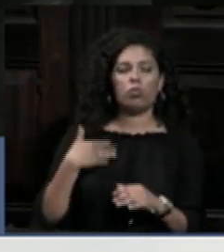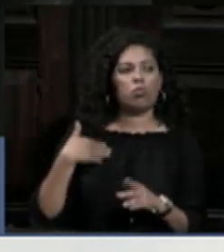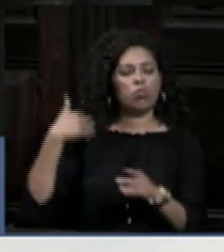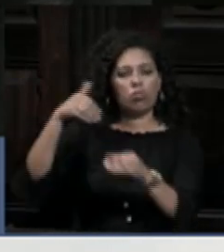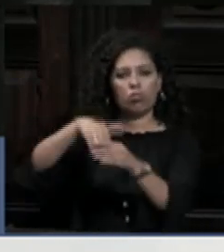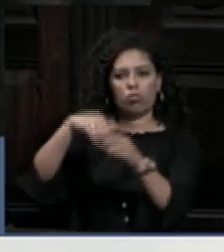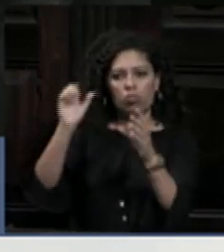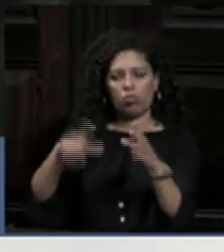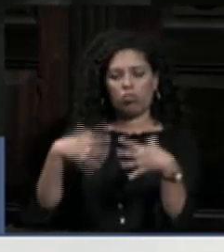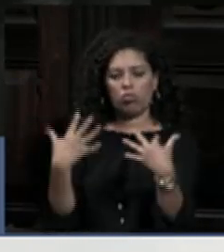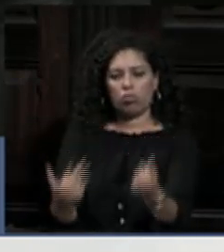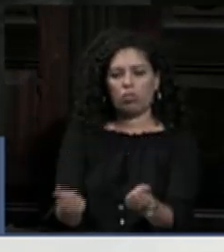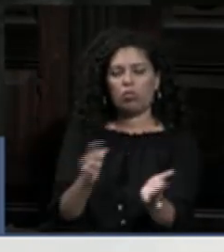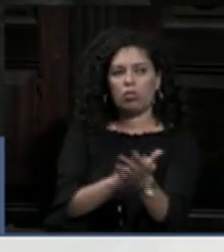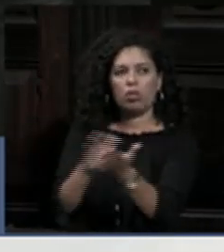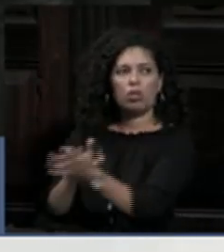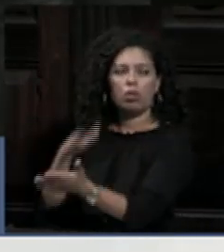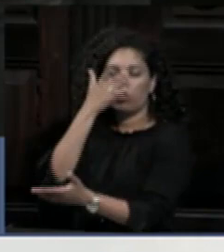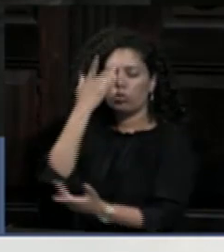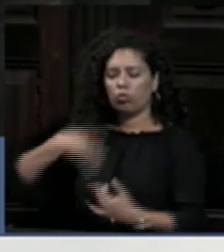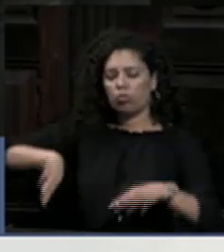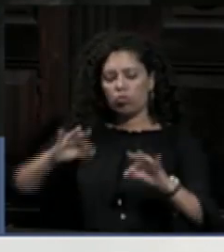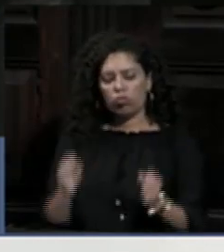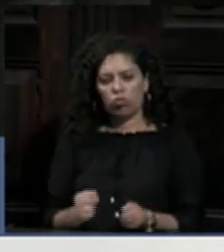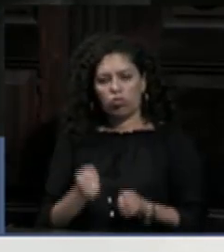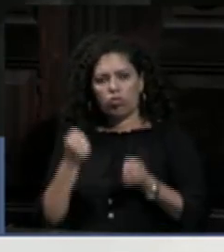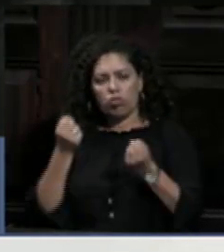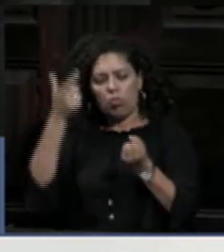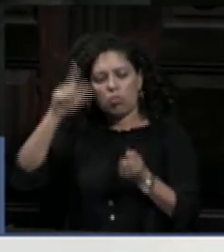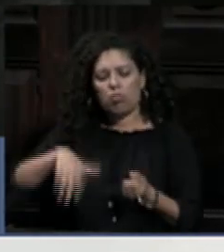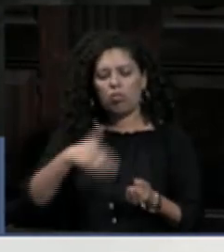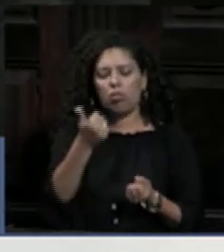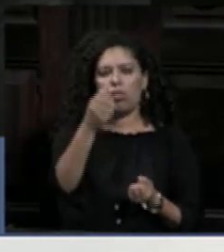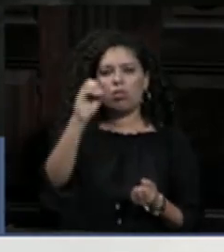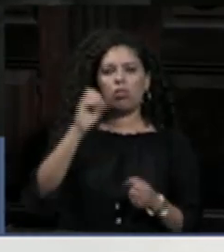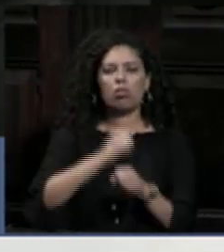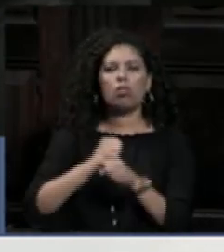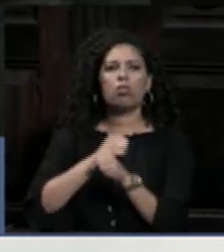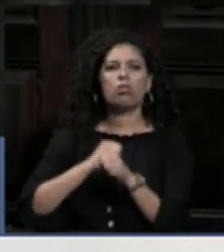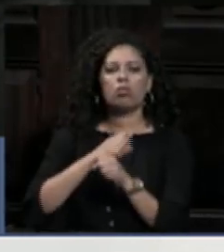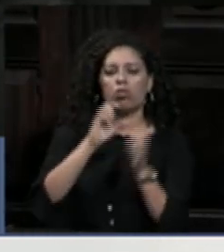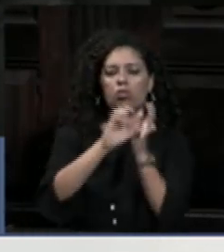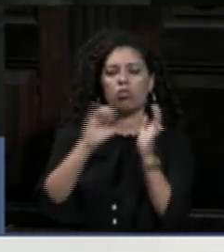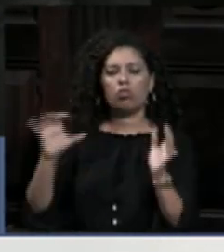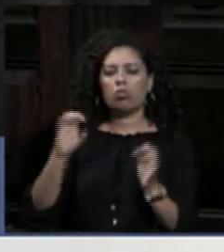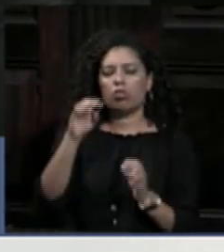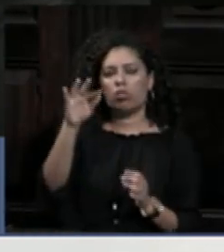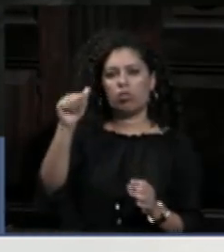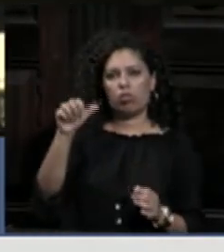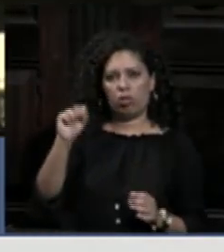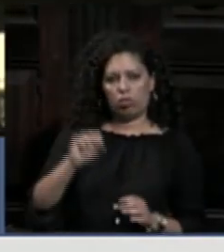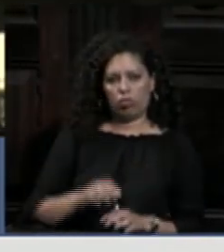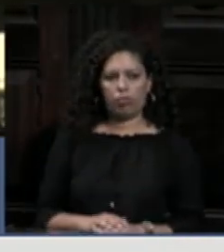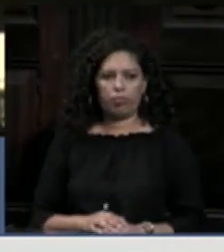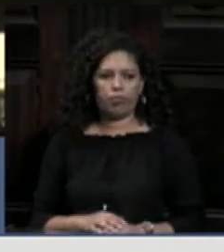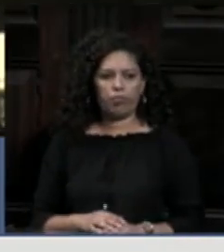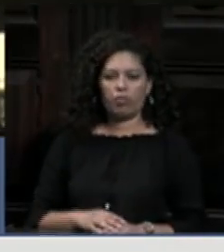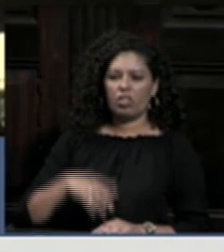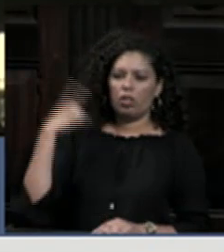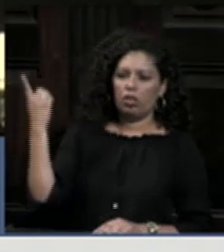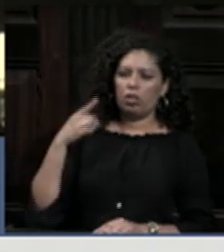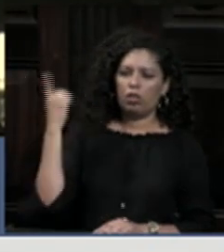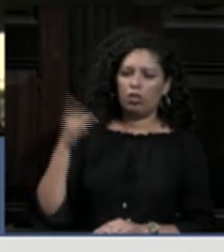parabéns a todos que lutaram parabéns a mais 10 anos de lei de cotas do estado do rio de janeiro deputado waldeck